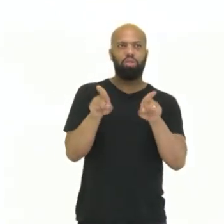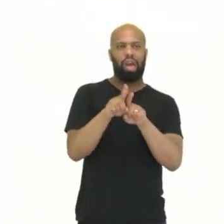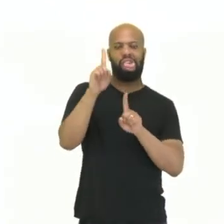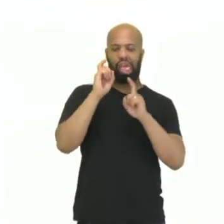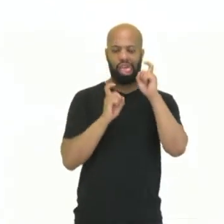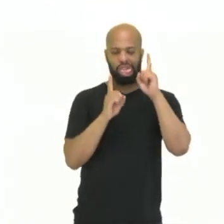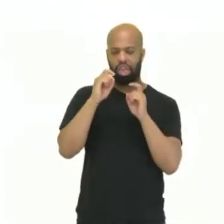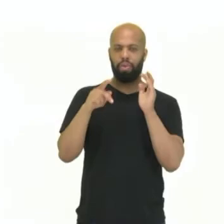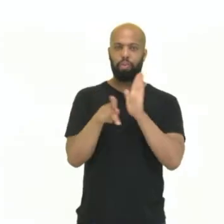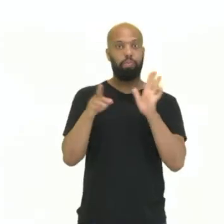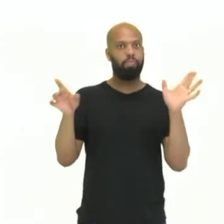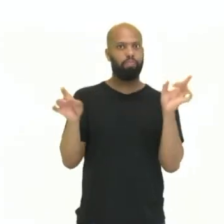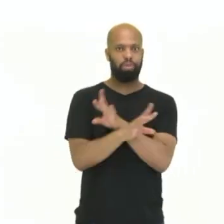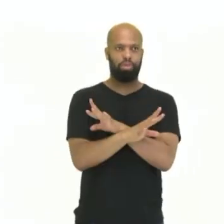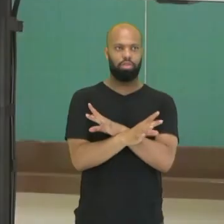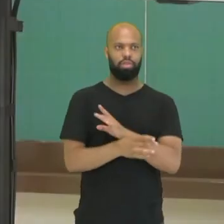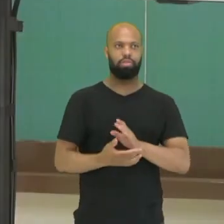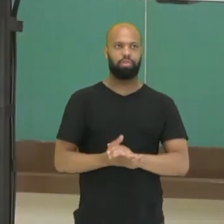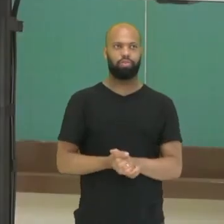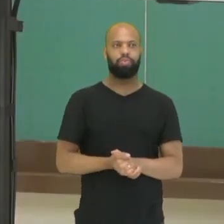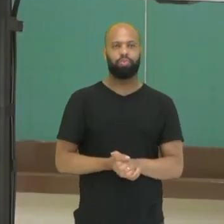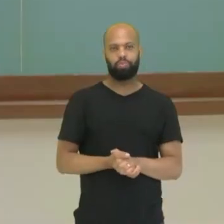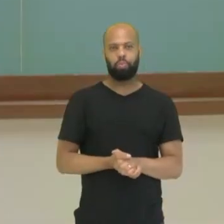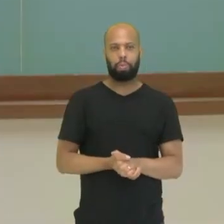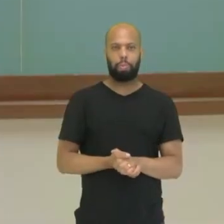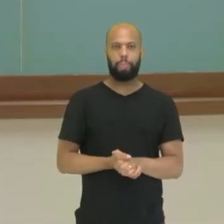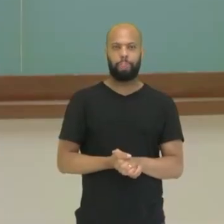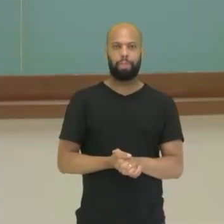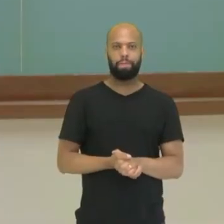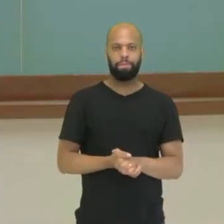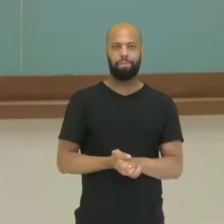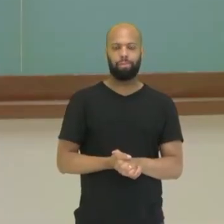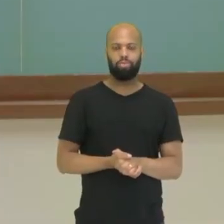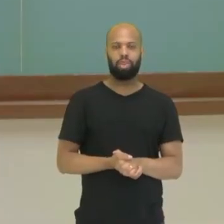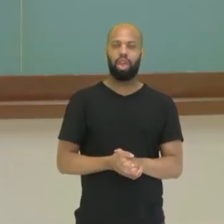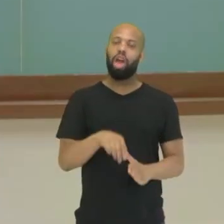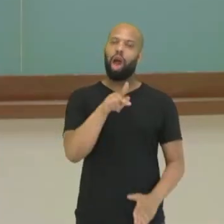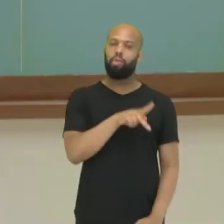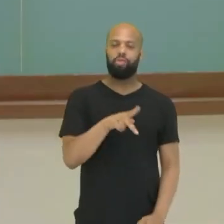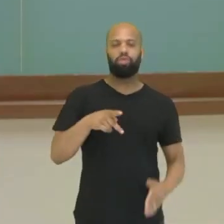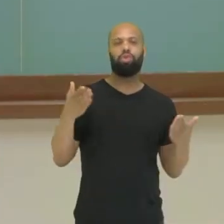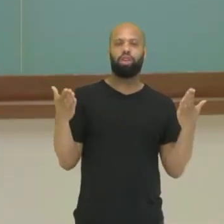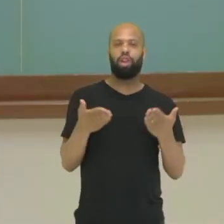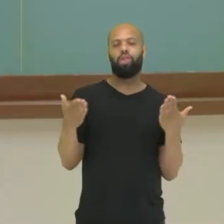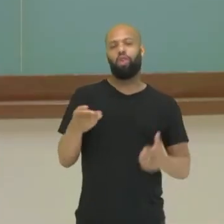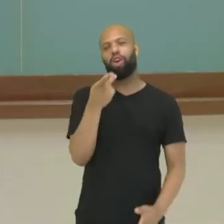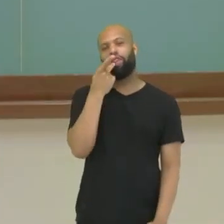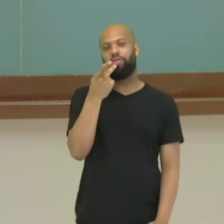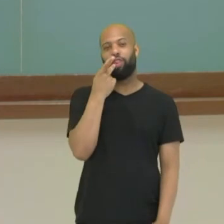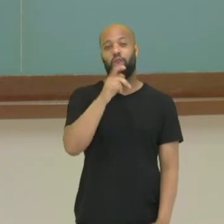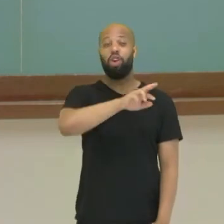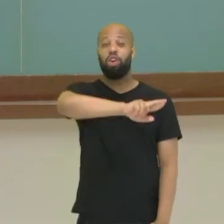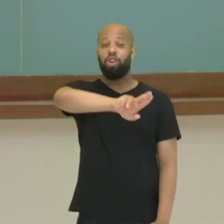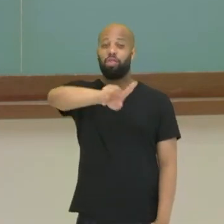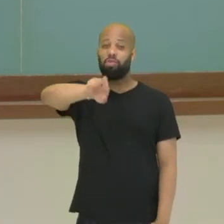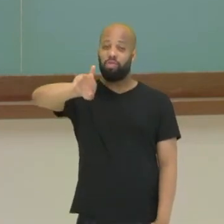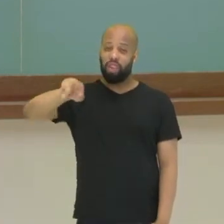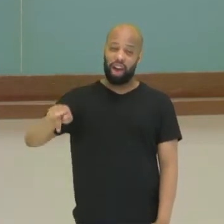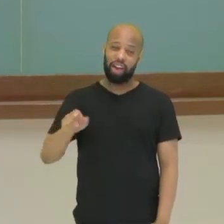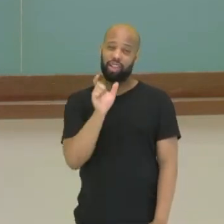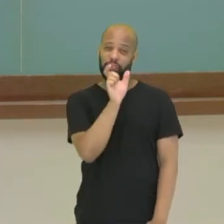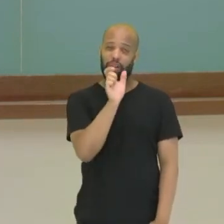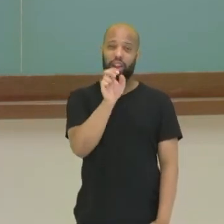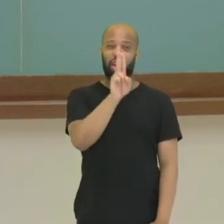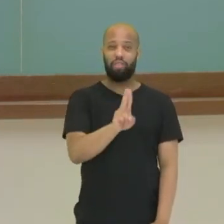jogo. Então, por exemplo, né? Um ninho de mafaguinfa, 5 mafaguinfinhos. Quem conseguir desmafaguinfar os 5 mafaguinfinhos, bom